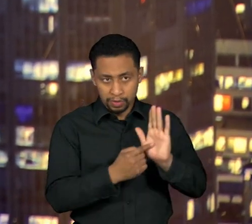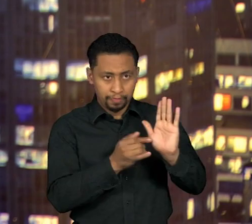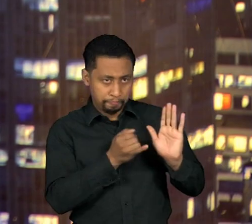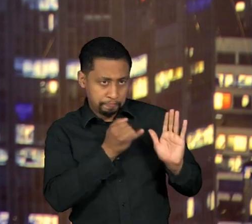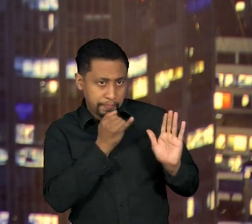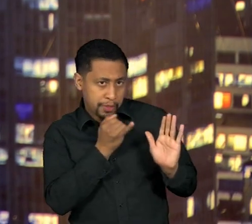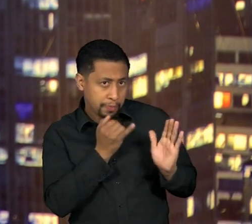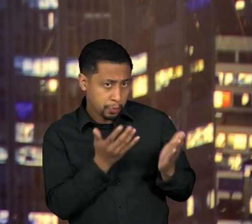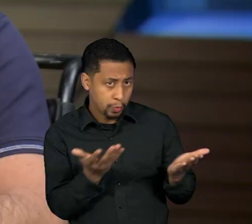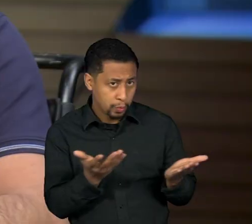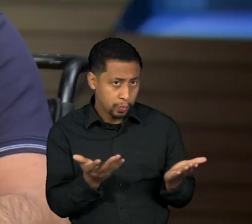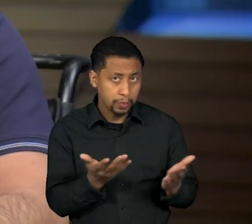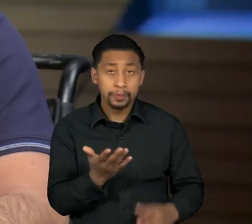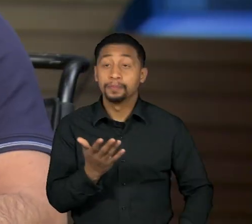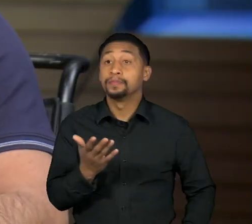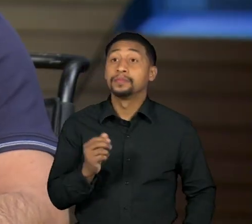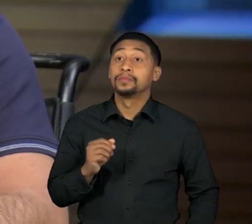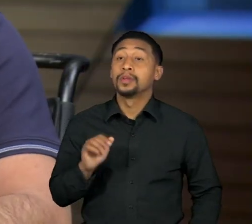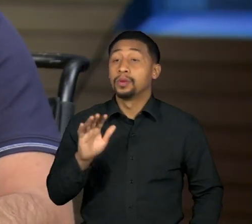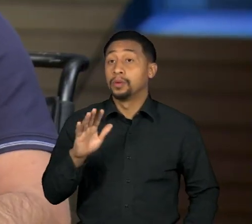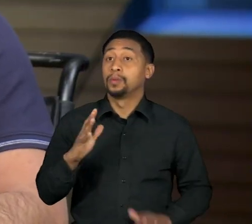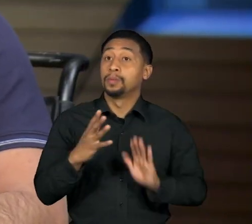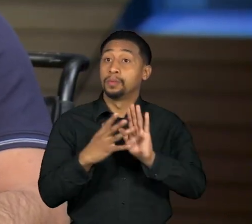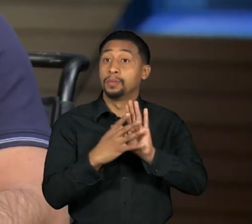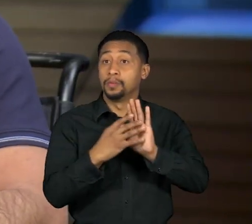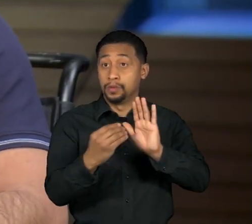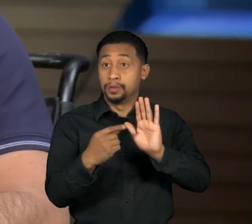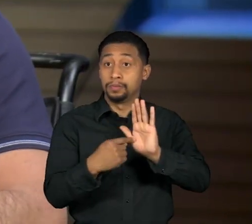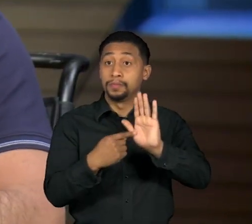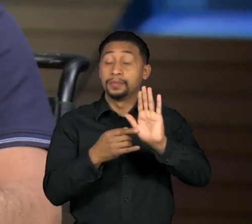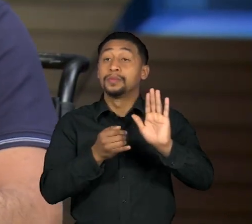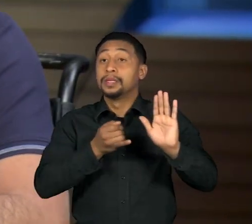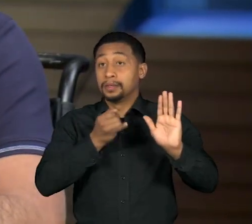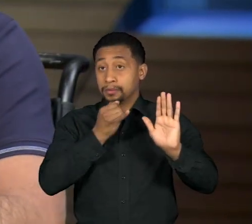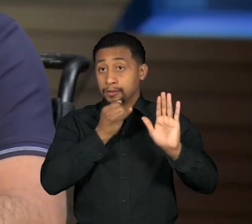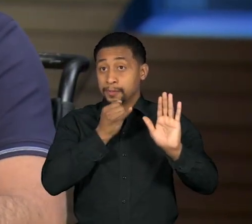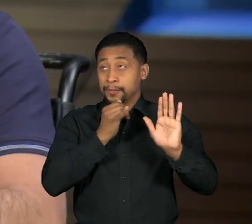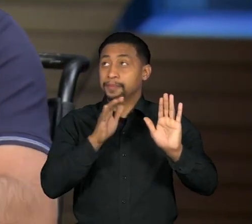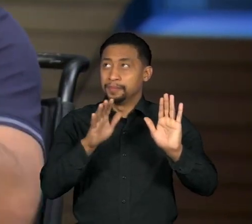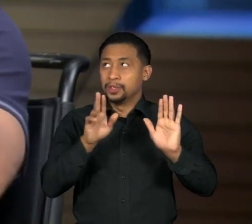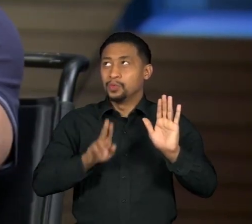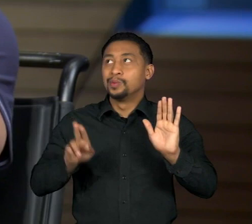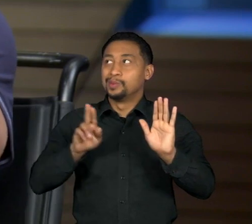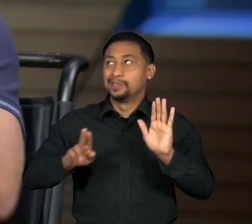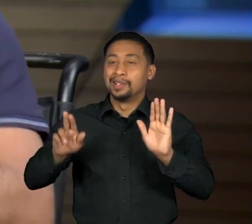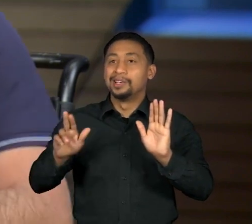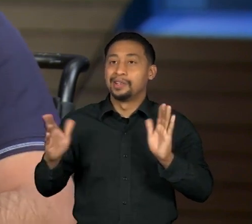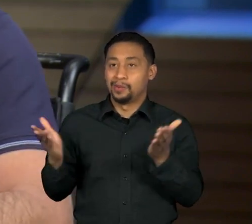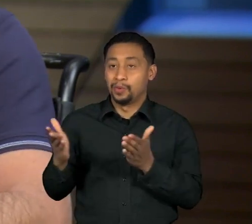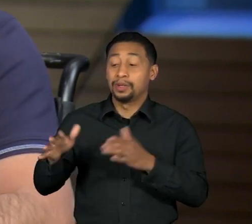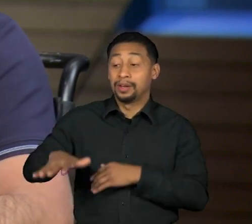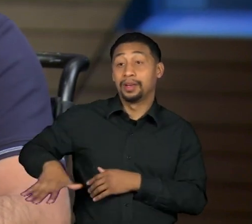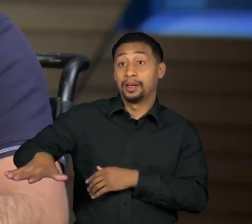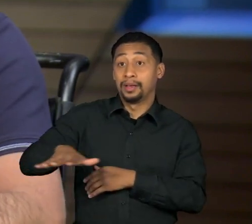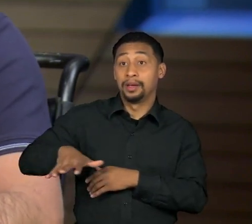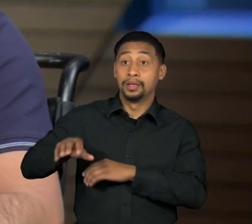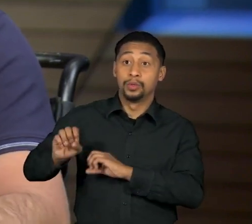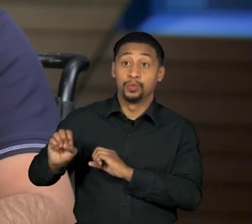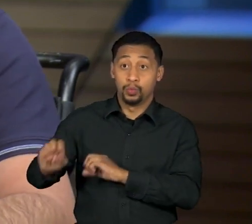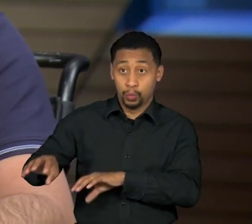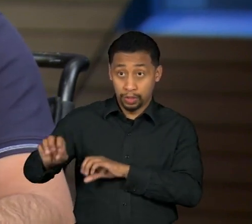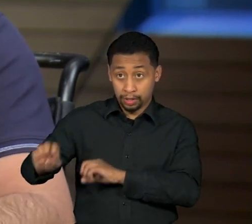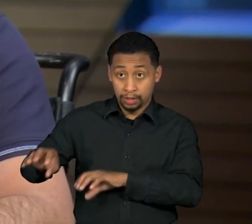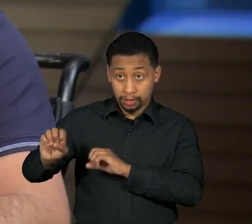no nosso cotidiano, Elbert? Sim, um dos modelos que a gente pode trazer um exemplo, que já está usando bastante, tanto na educação, que é um dos